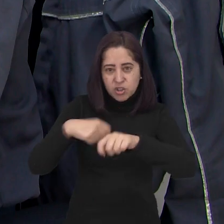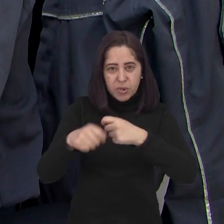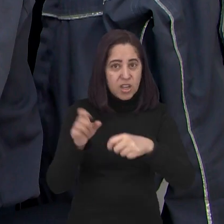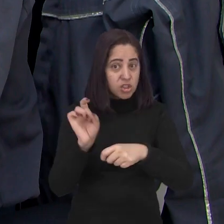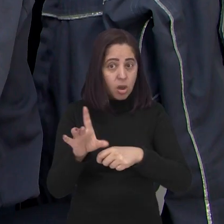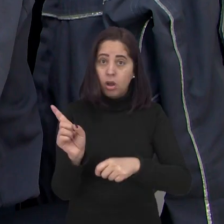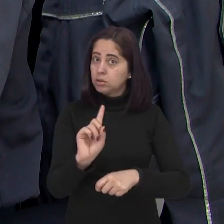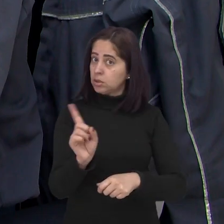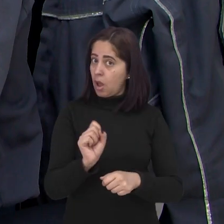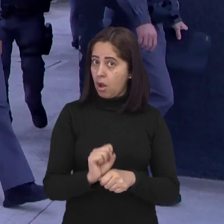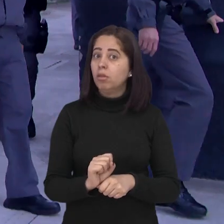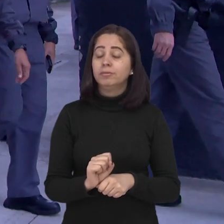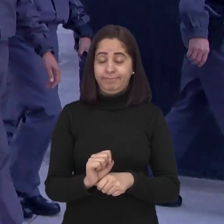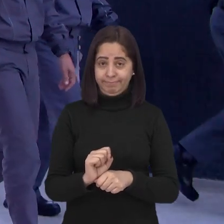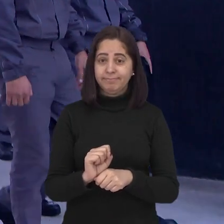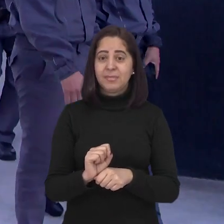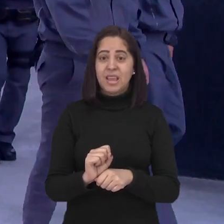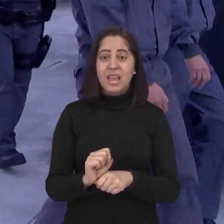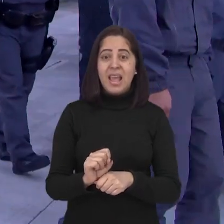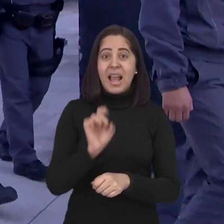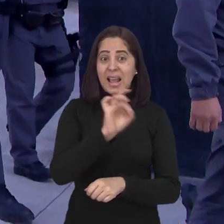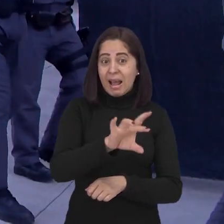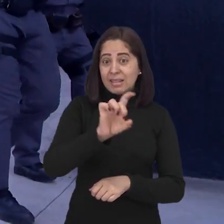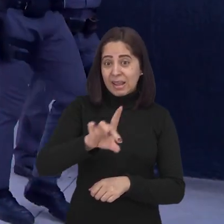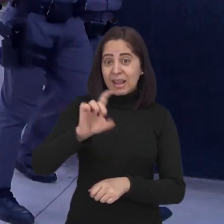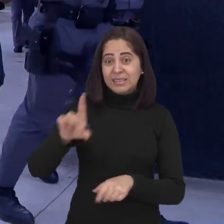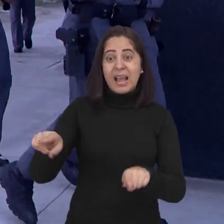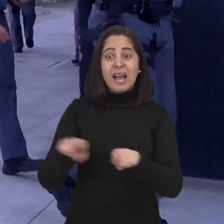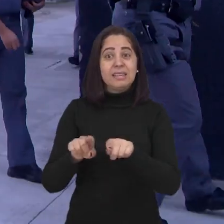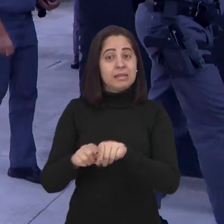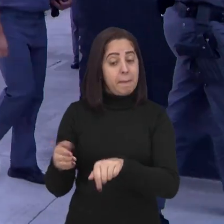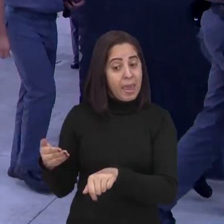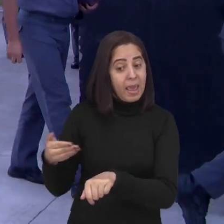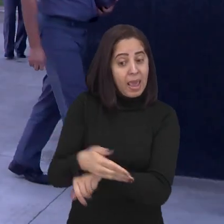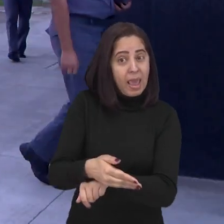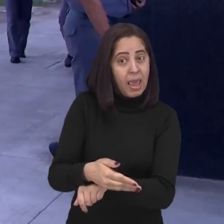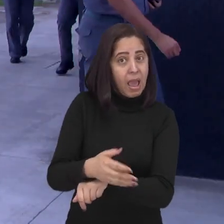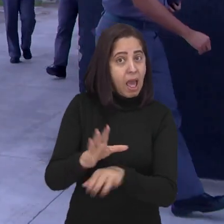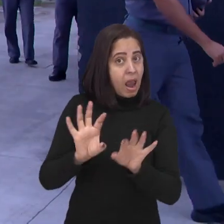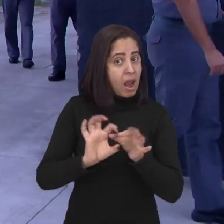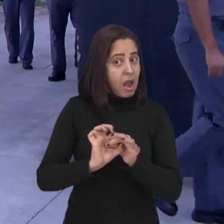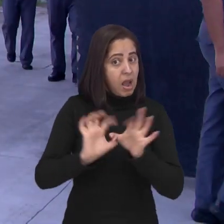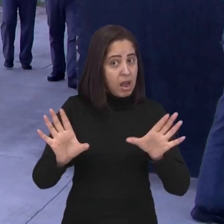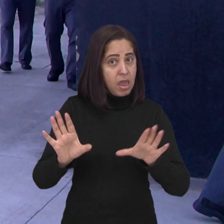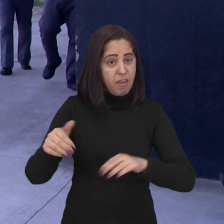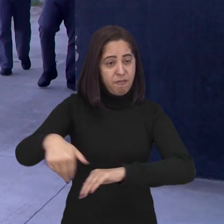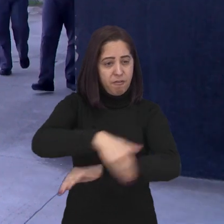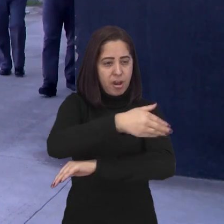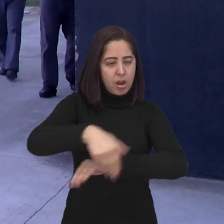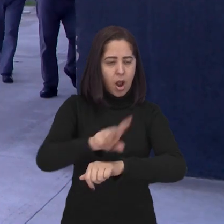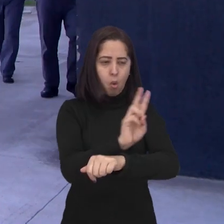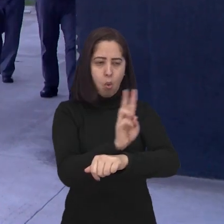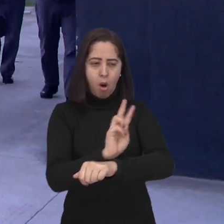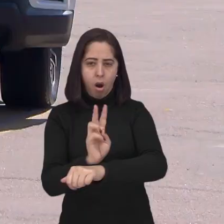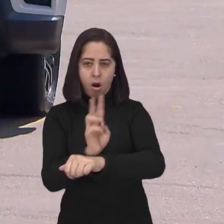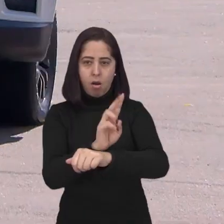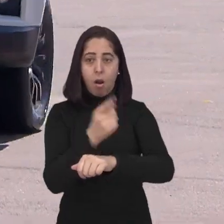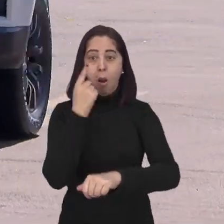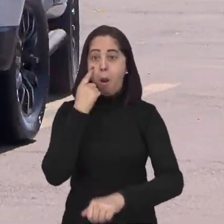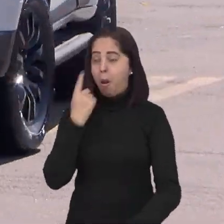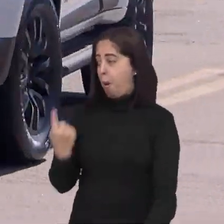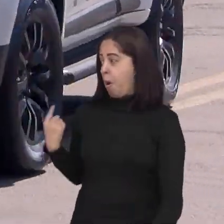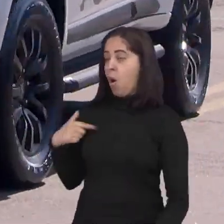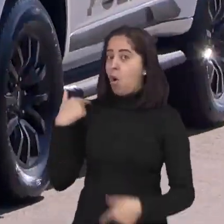frente dos computadores. Pelo contrário, eles também precisam estar à disposição para irem às ruas.